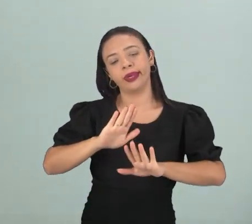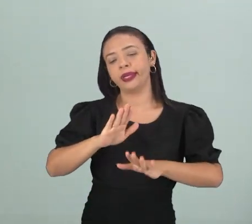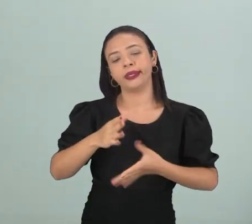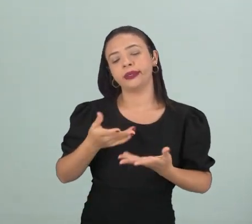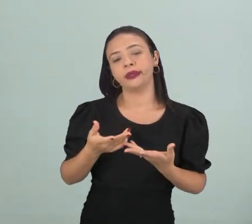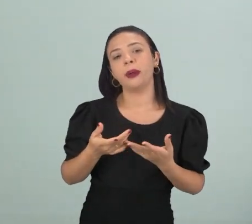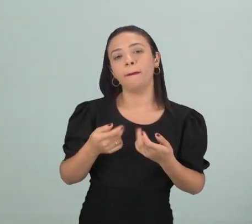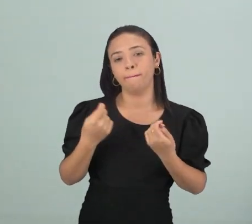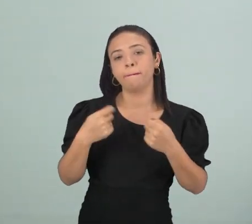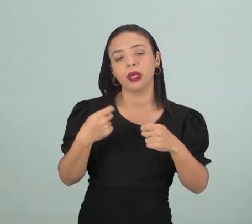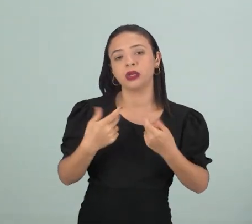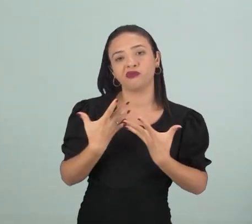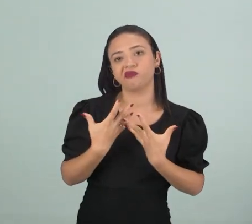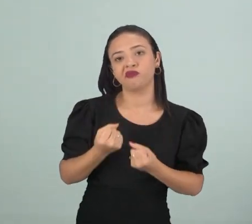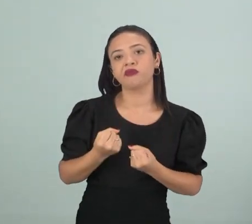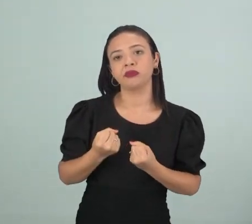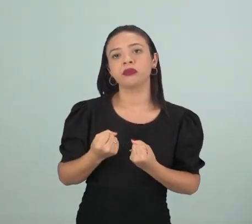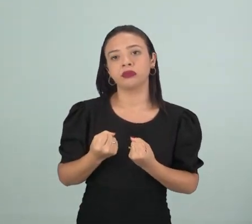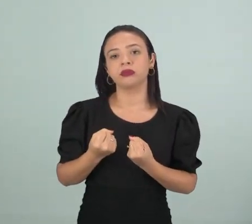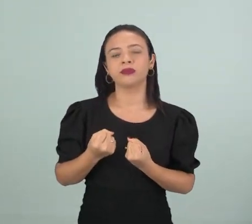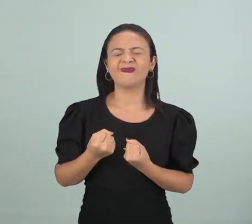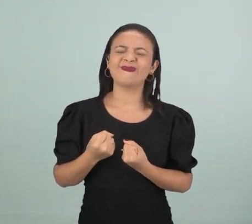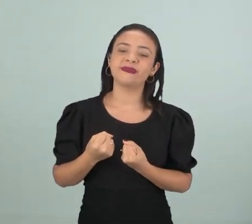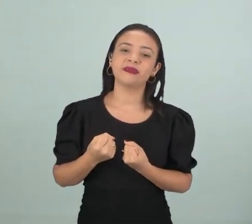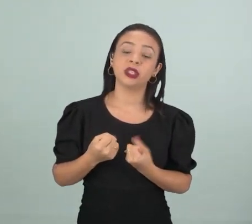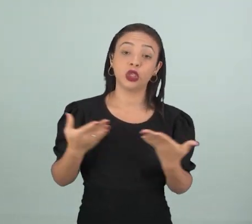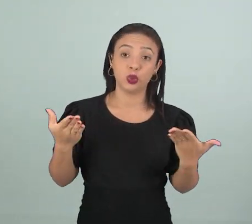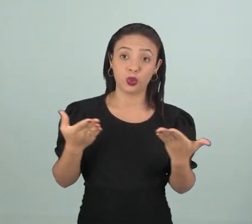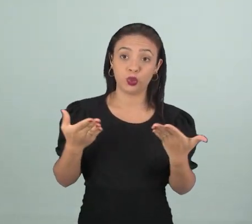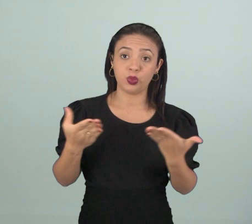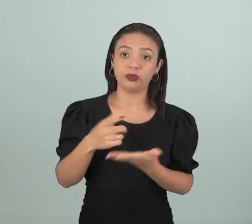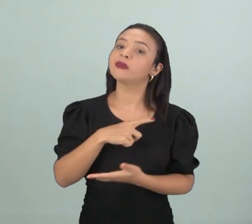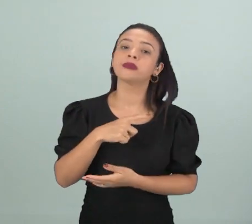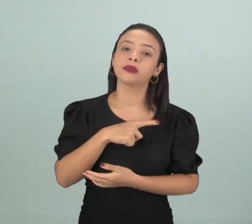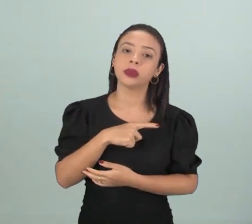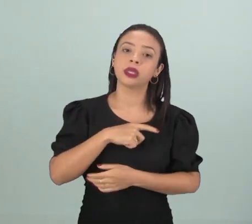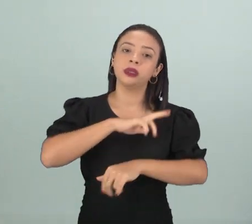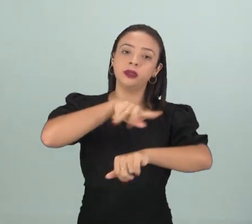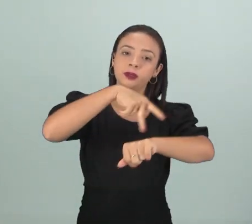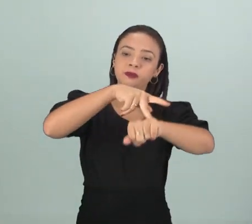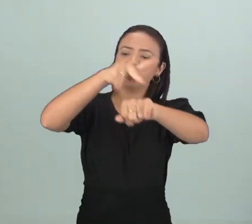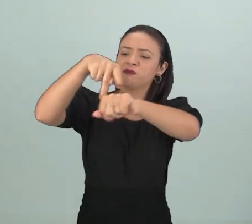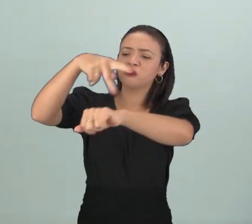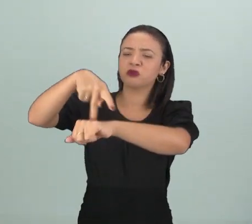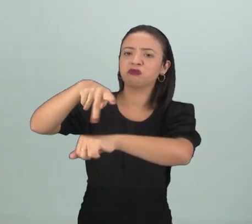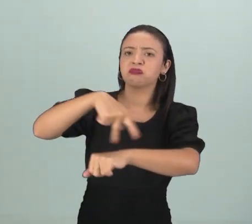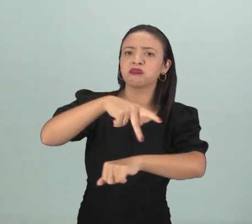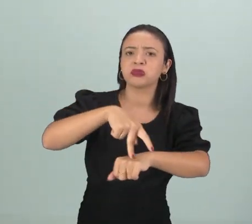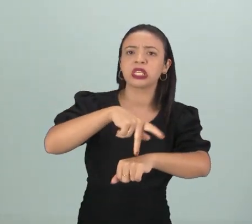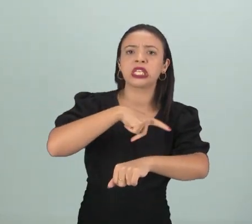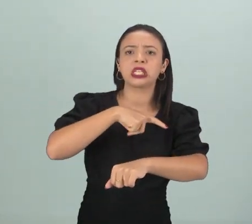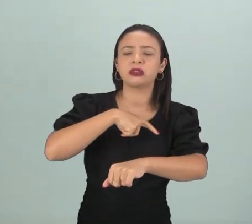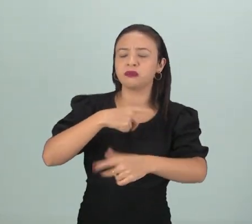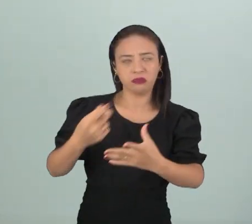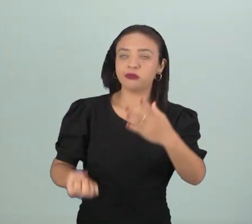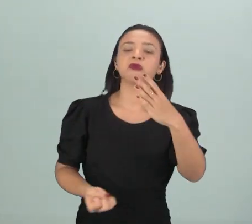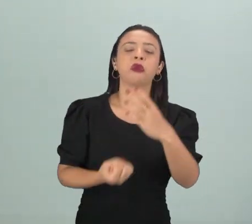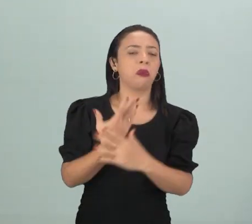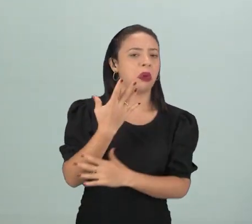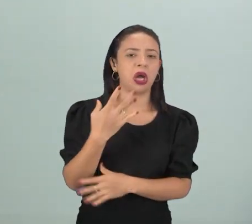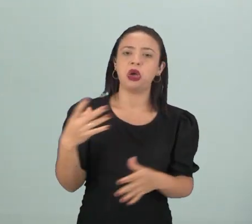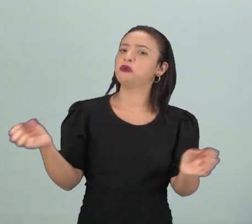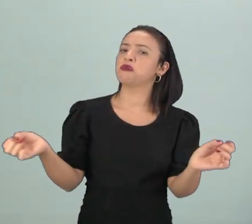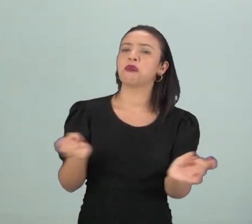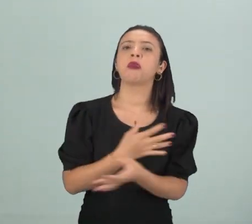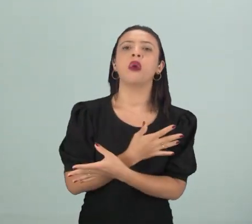onde. Teve que acontecer, aconteceu, e hoje a gente tem esses países extremamente formados,